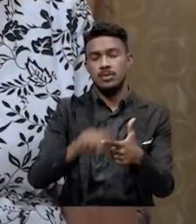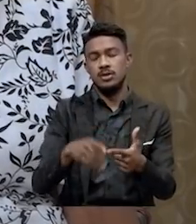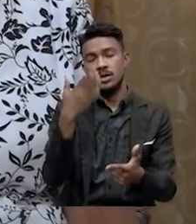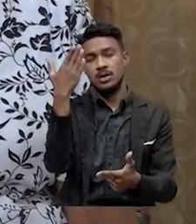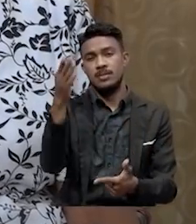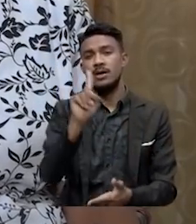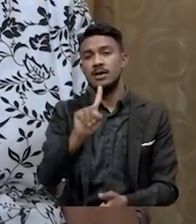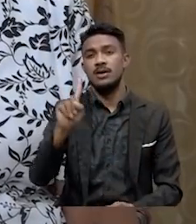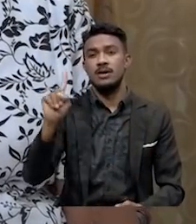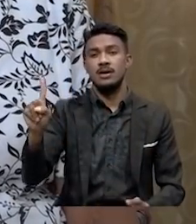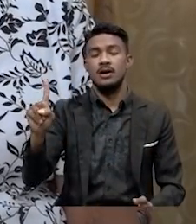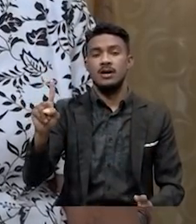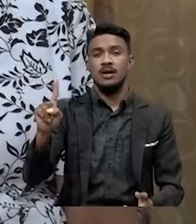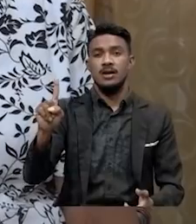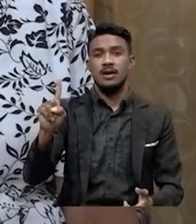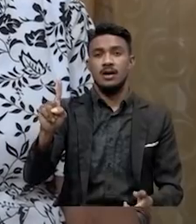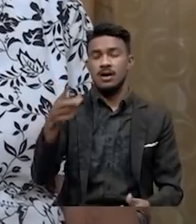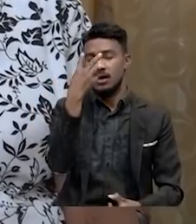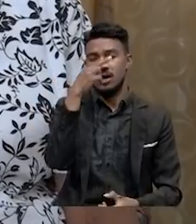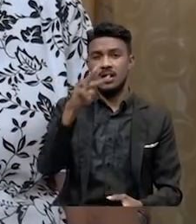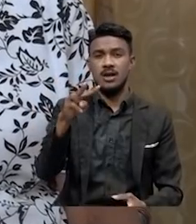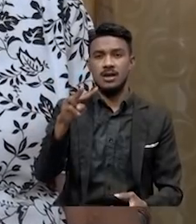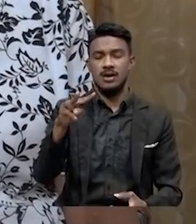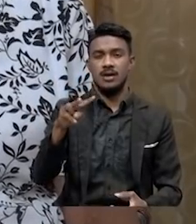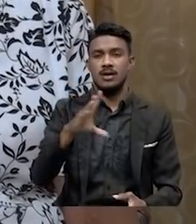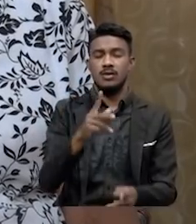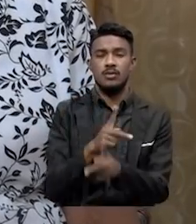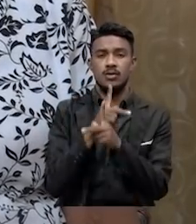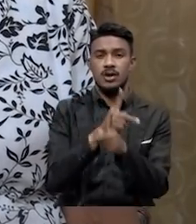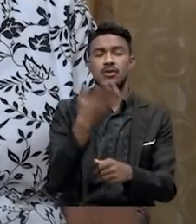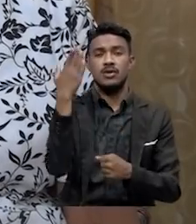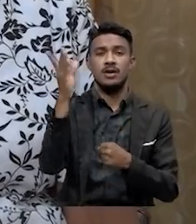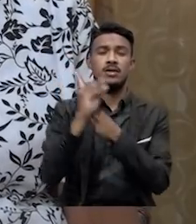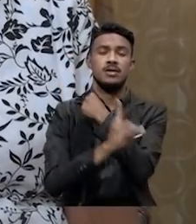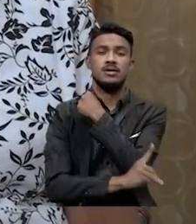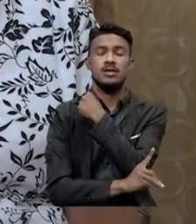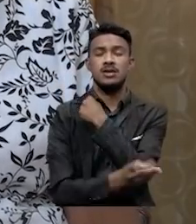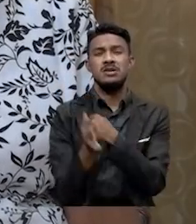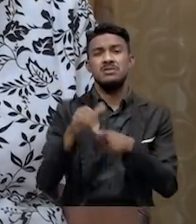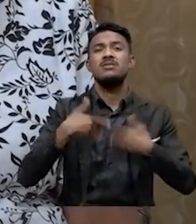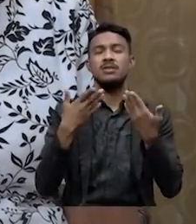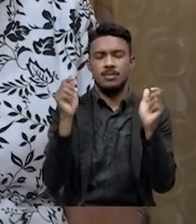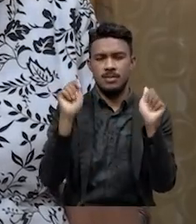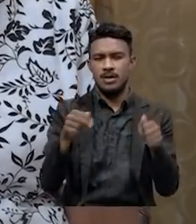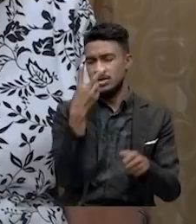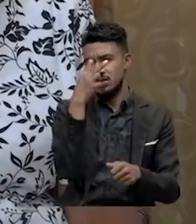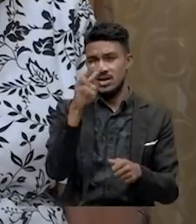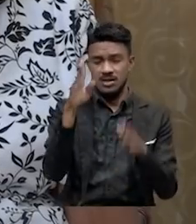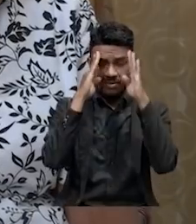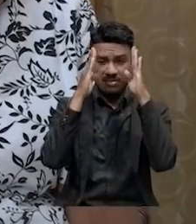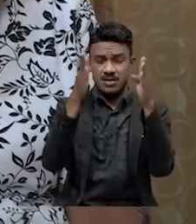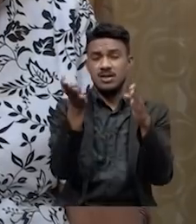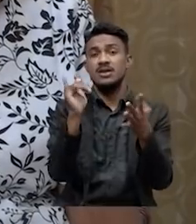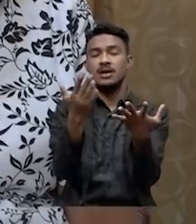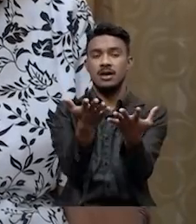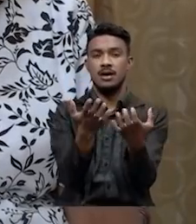ide, iscoila linea destino. Sa ramo ma serve iscoila. Sa ma sirene